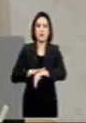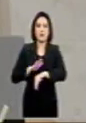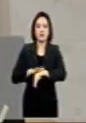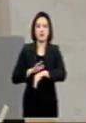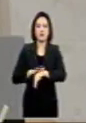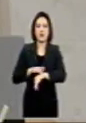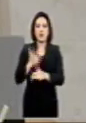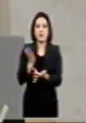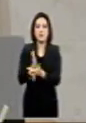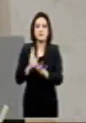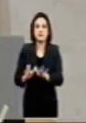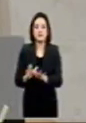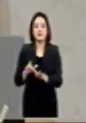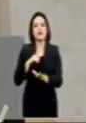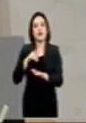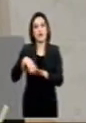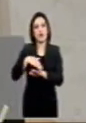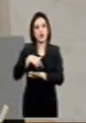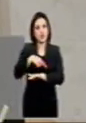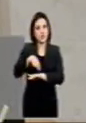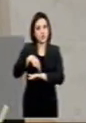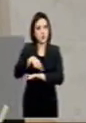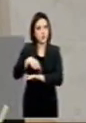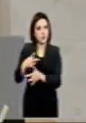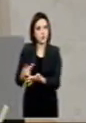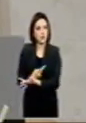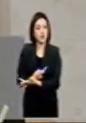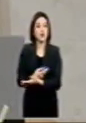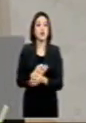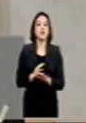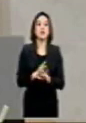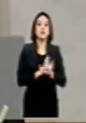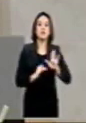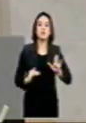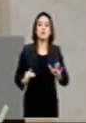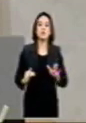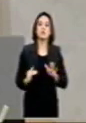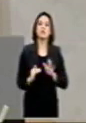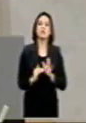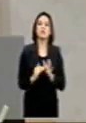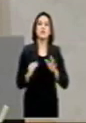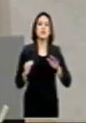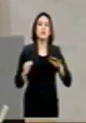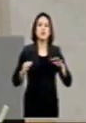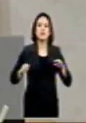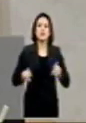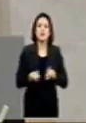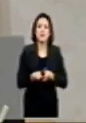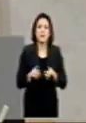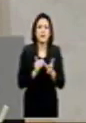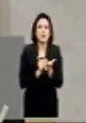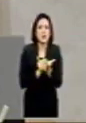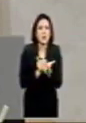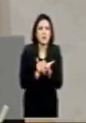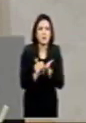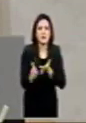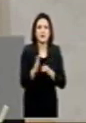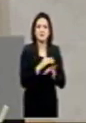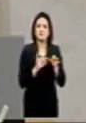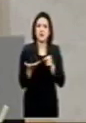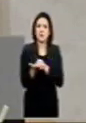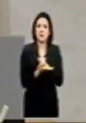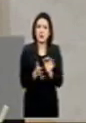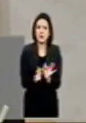em curso. Tudo isso ainda numa sede muito inicial, muito preliminar